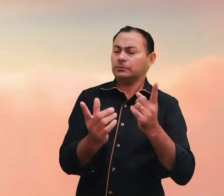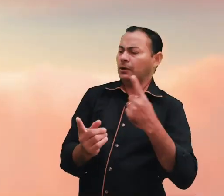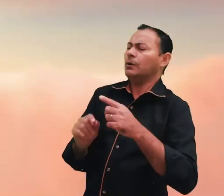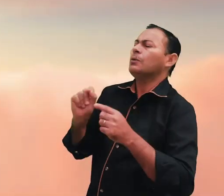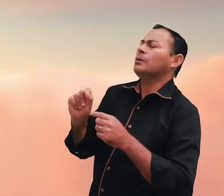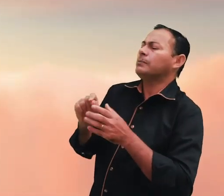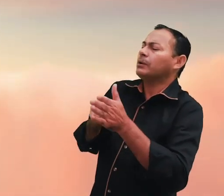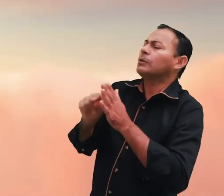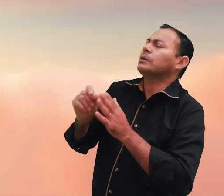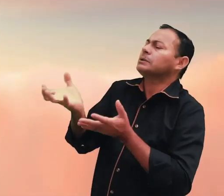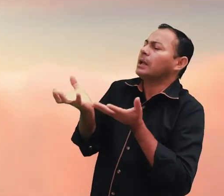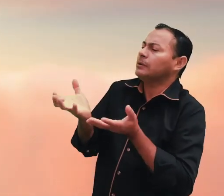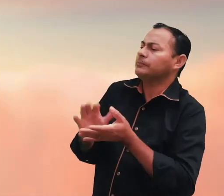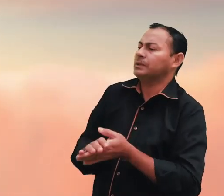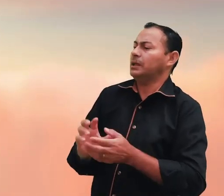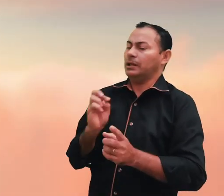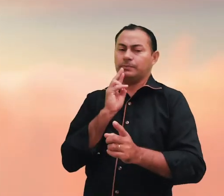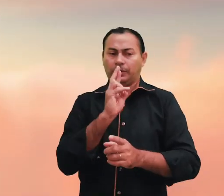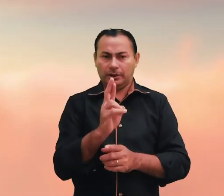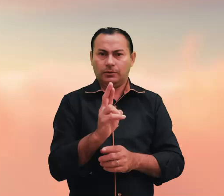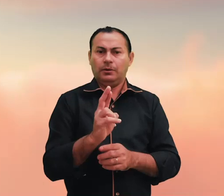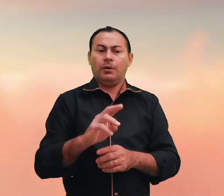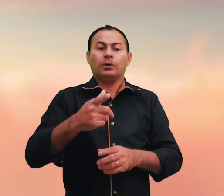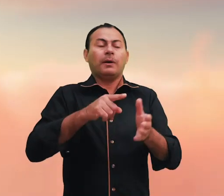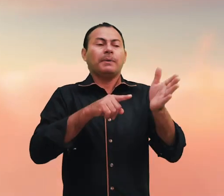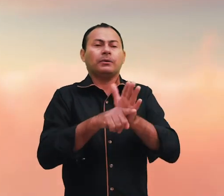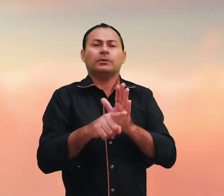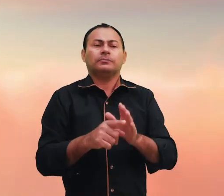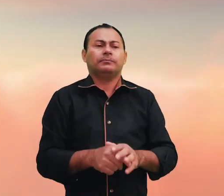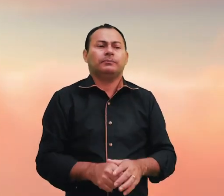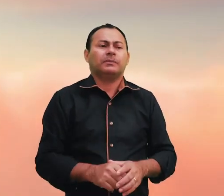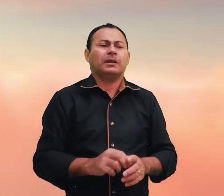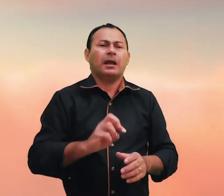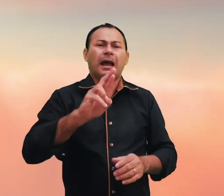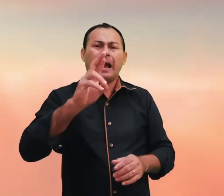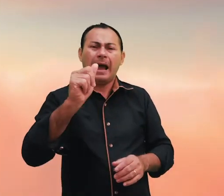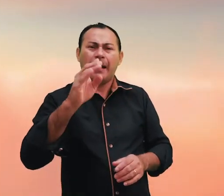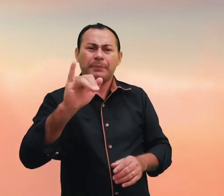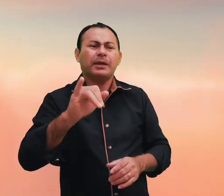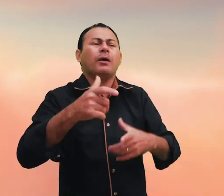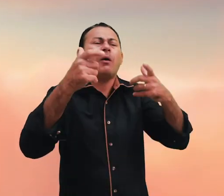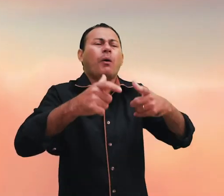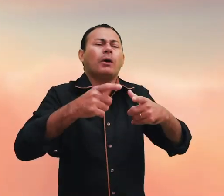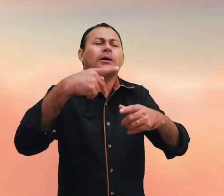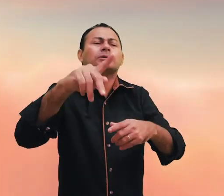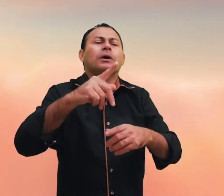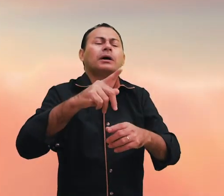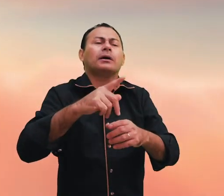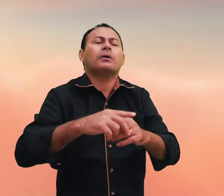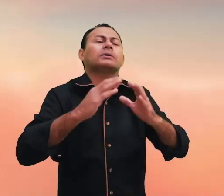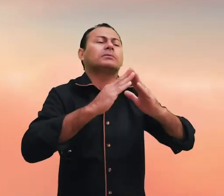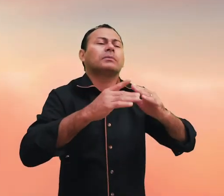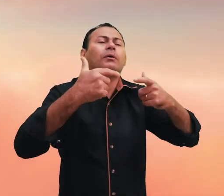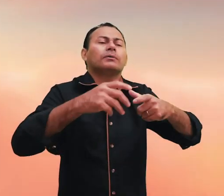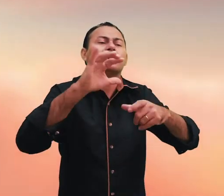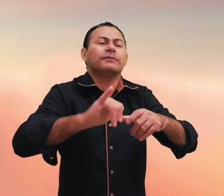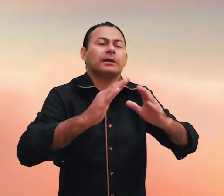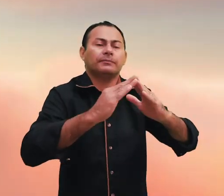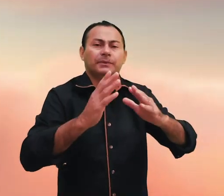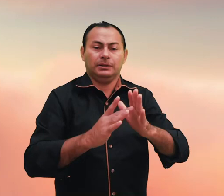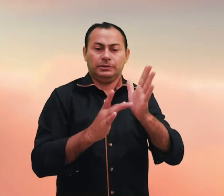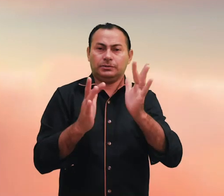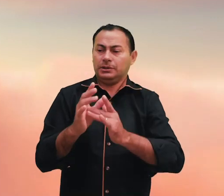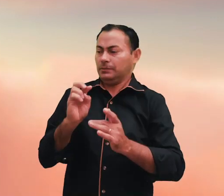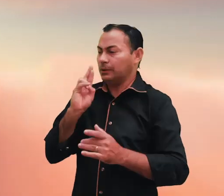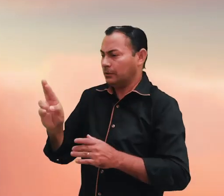perguntou, o que vocês querem? Eles responderam com outra pergunta, Rabi, onde estás hospedado?